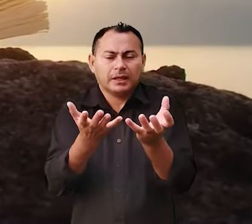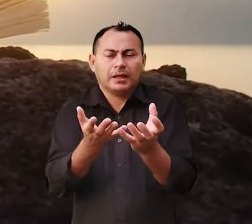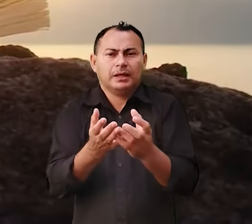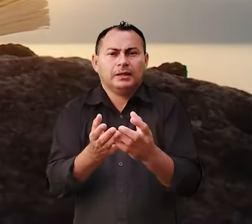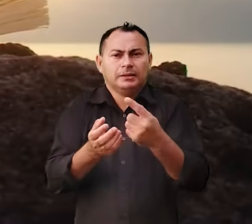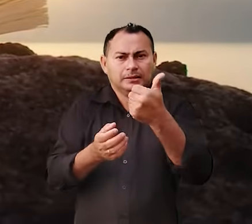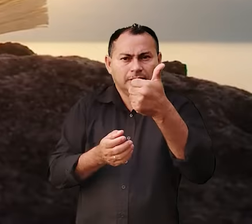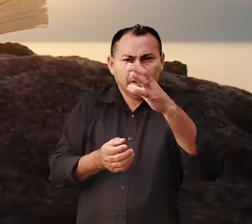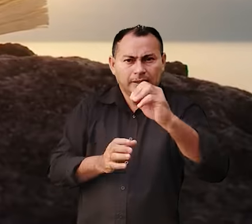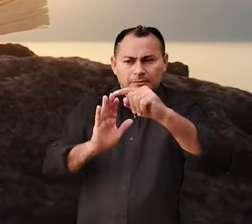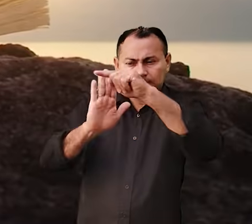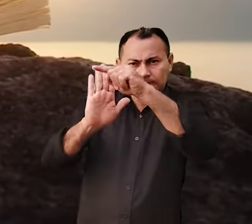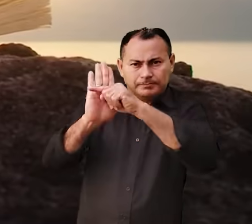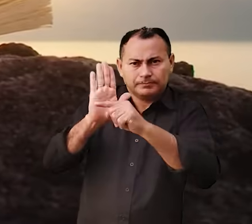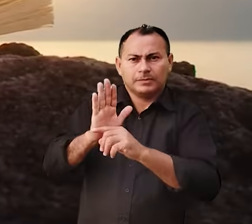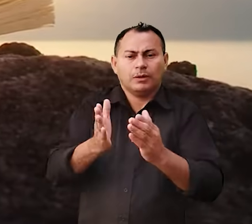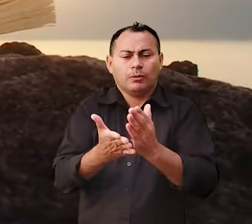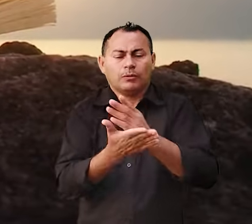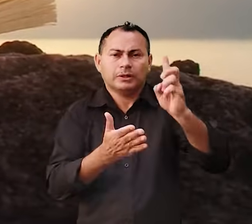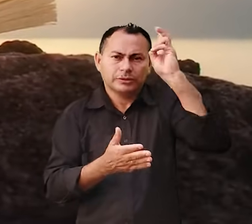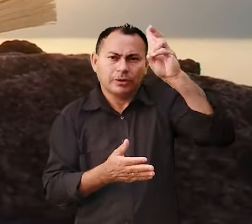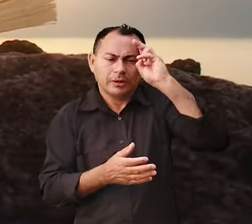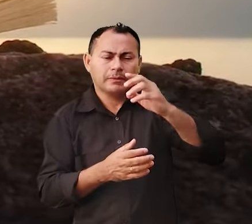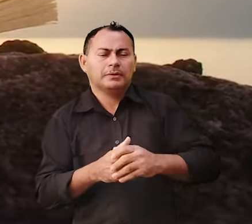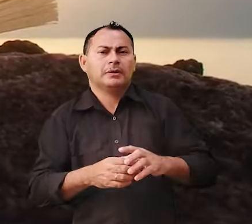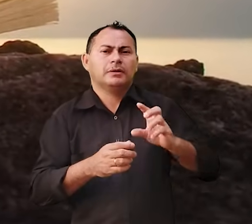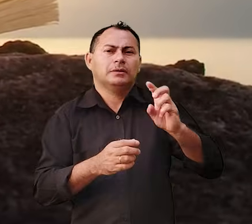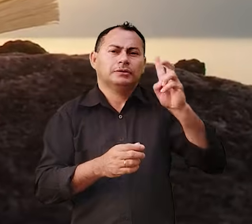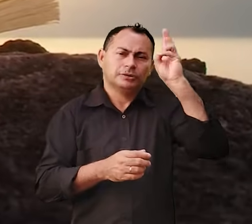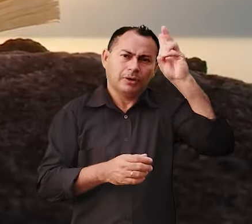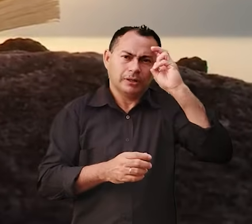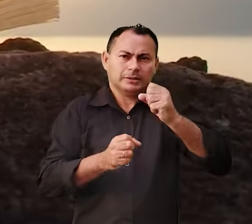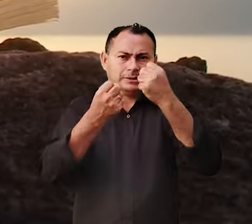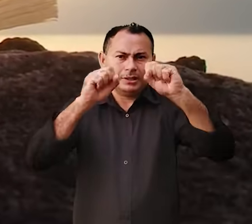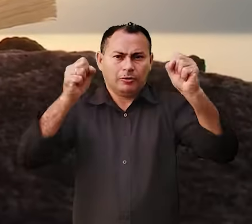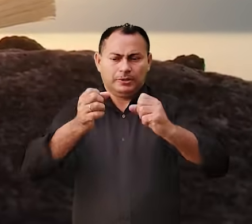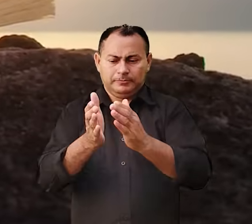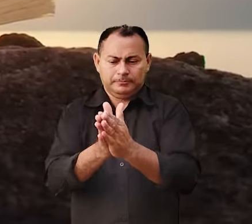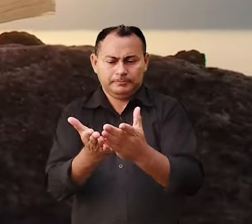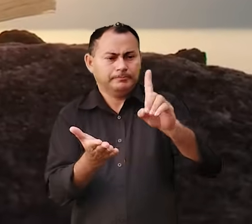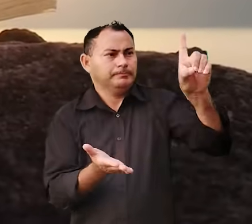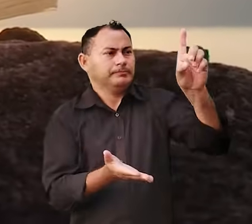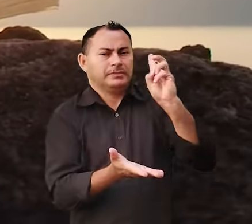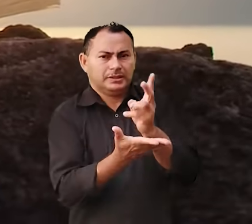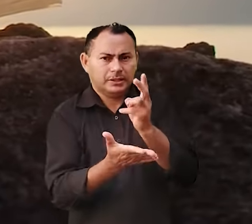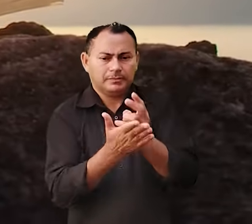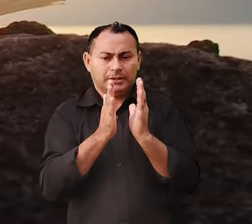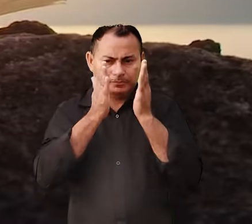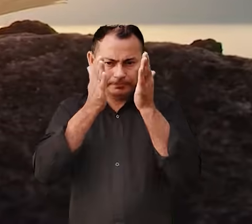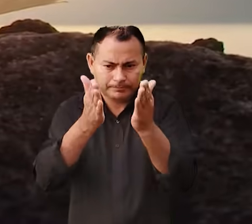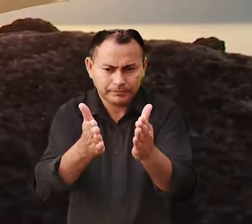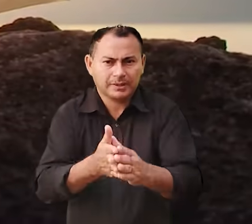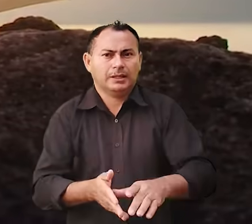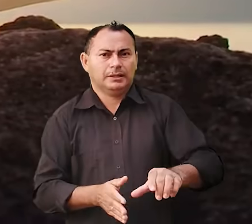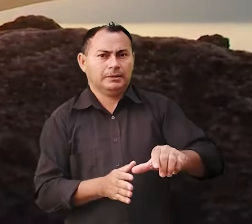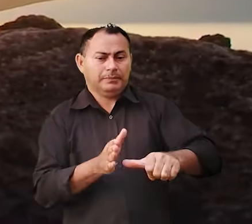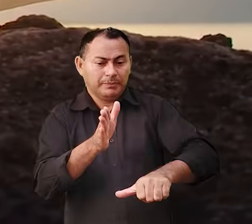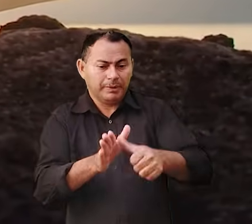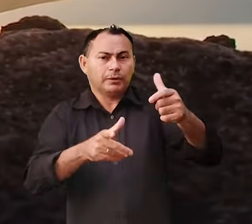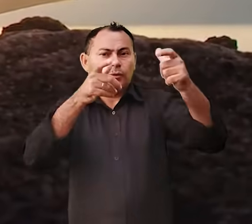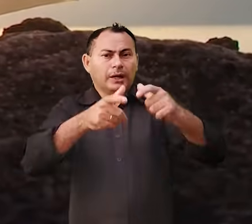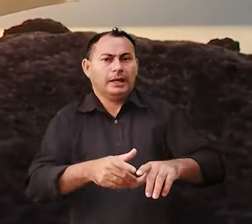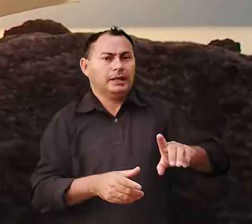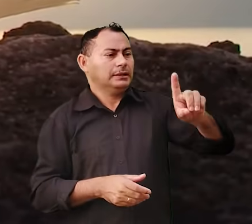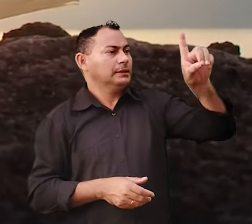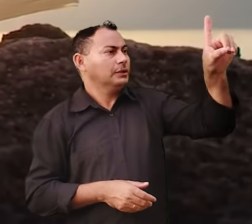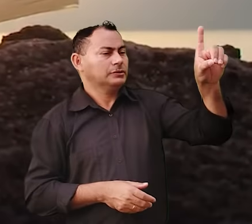quer nos 10 mandamentos ou em alguma história, parábola, salmos. As Escrituras sempre enfatizam Deus